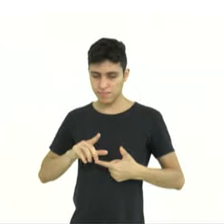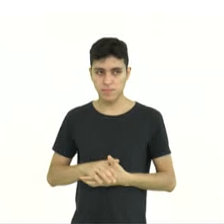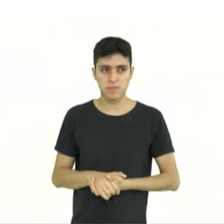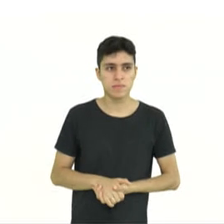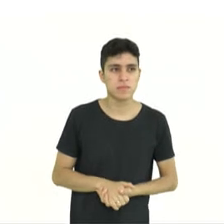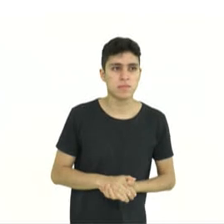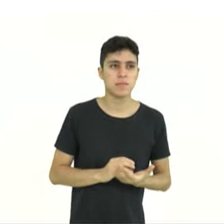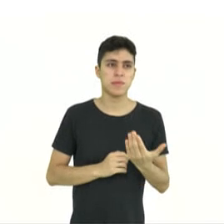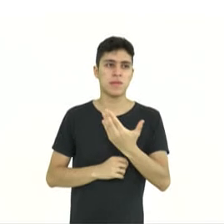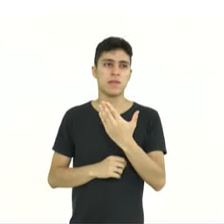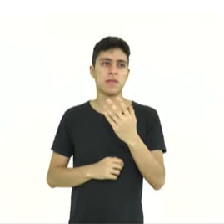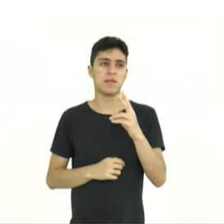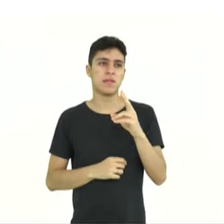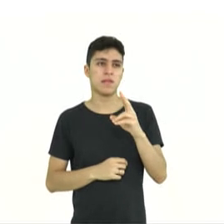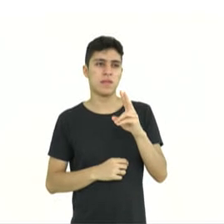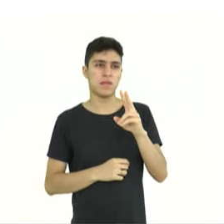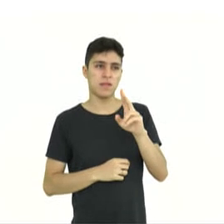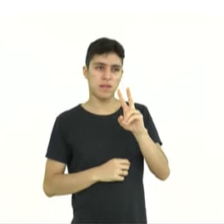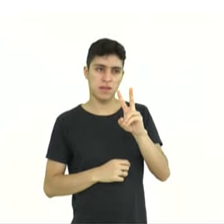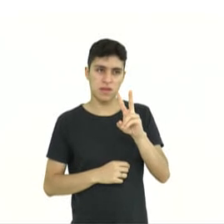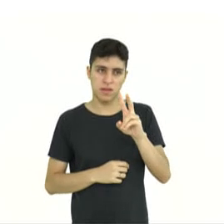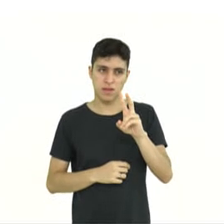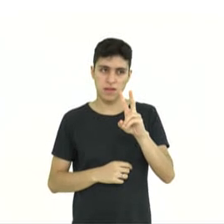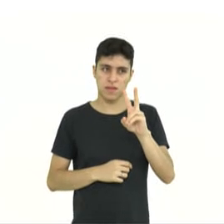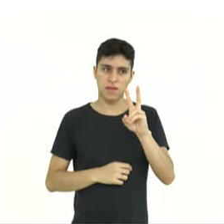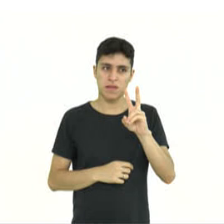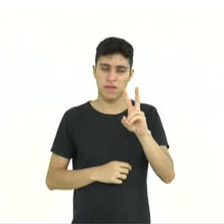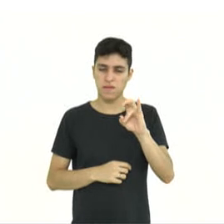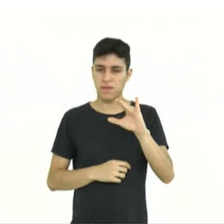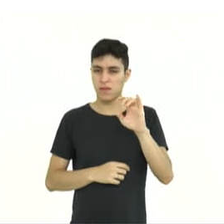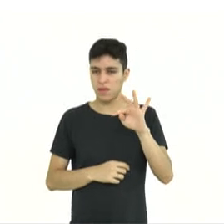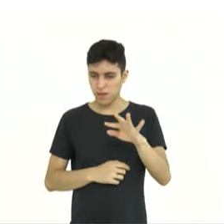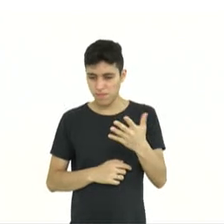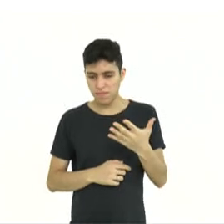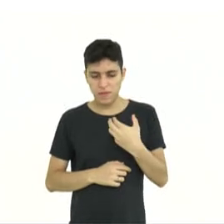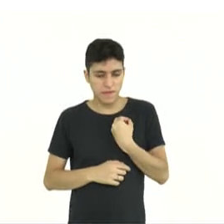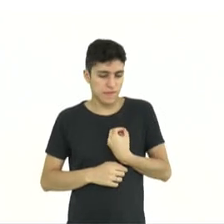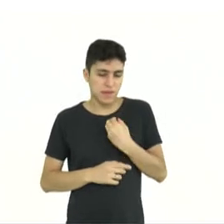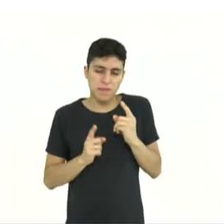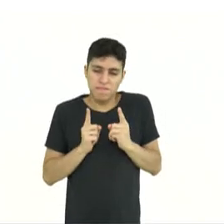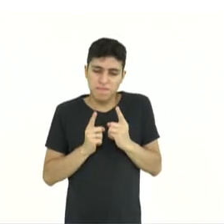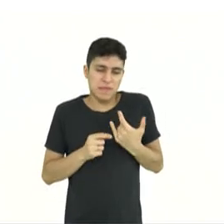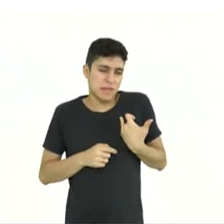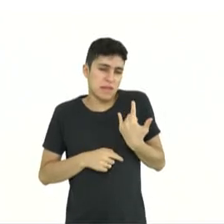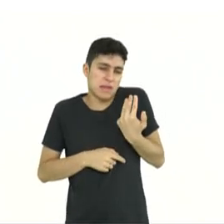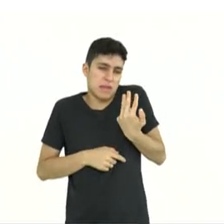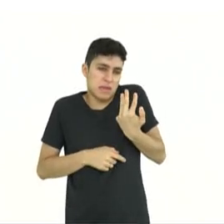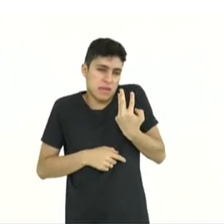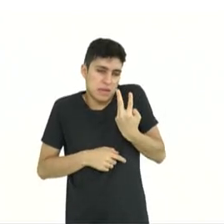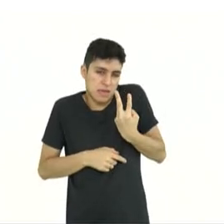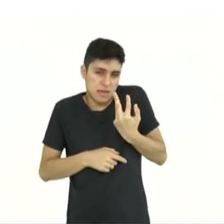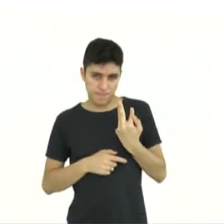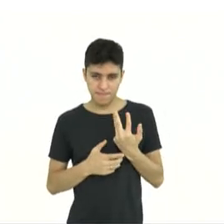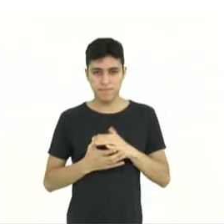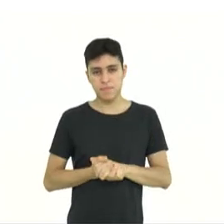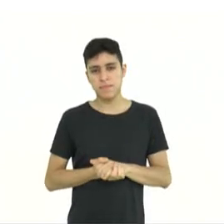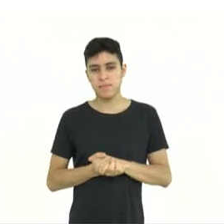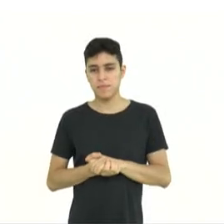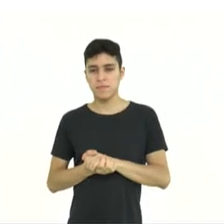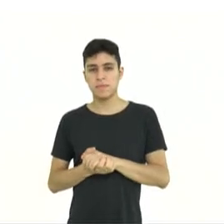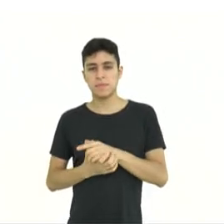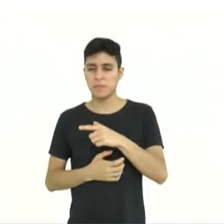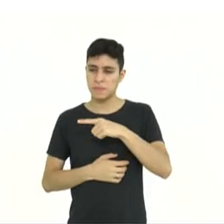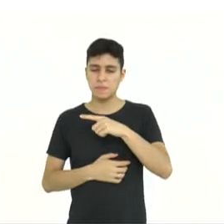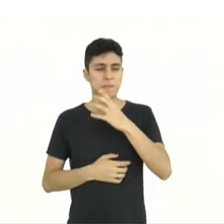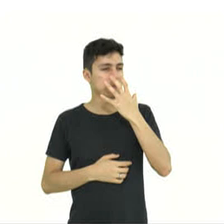é mesclada com sua estável condição psicológica fizeram sua breve vida 37 anos é um grande objeto